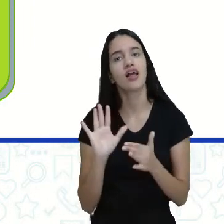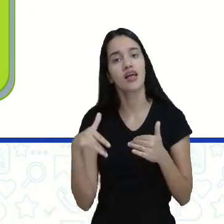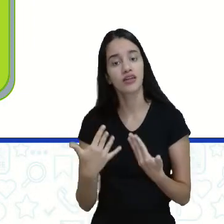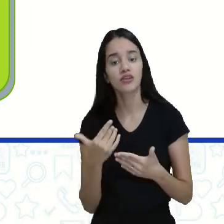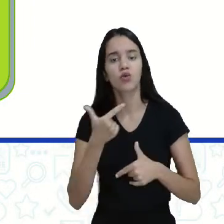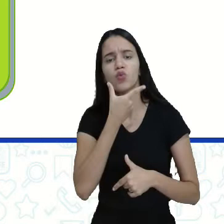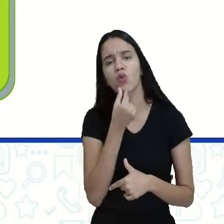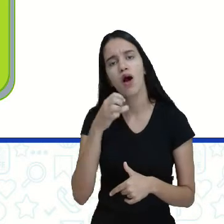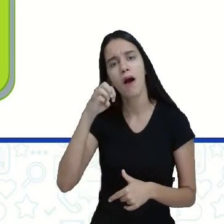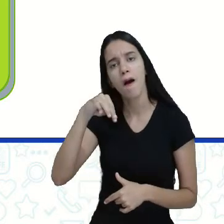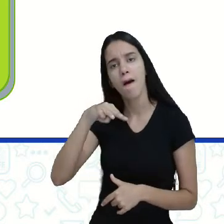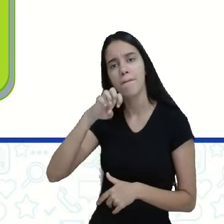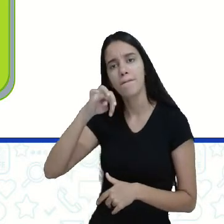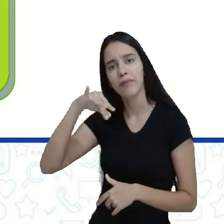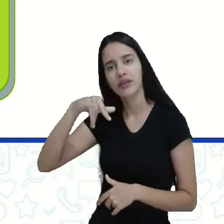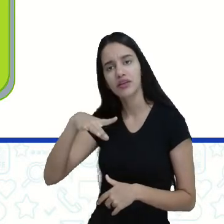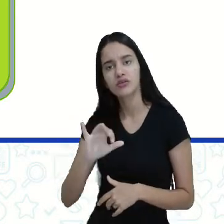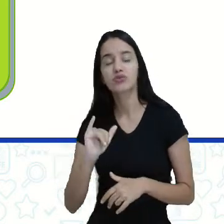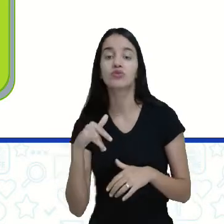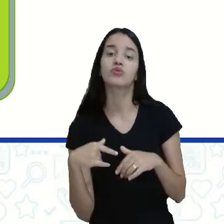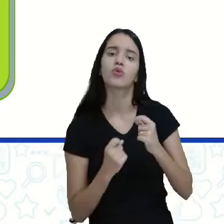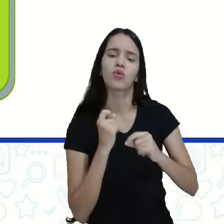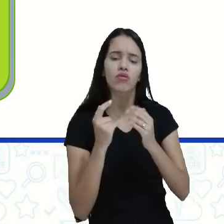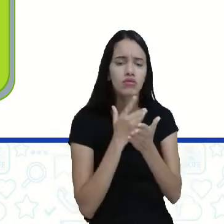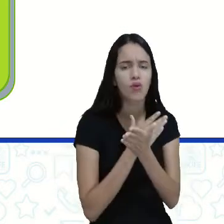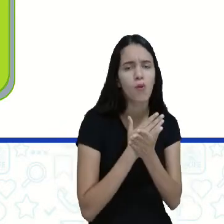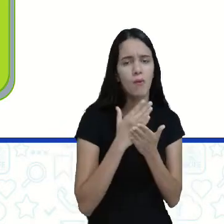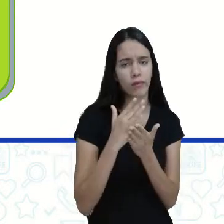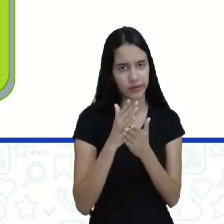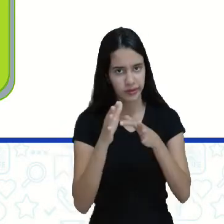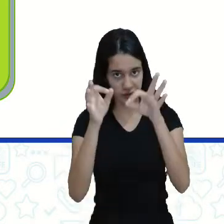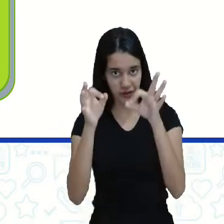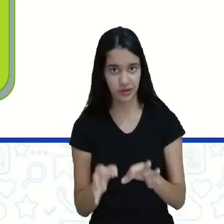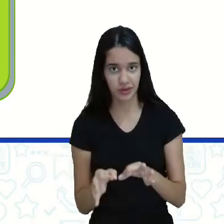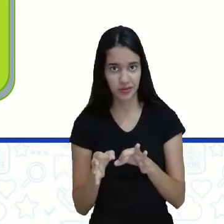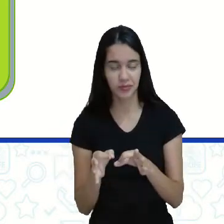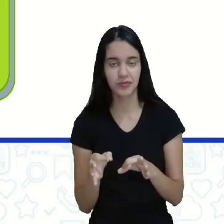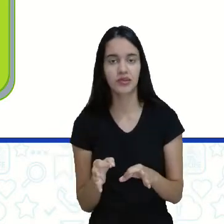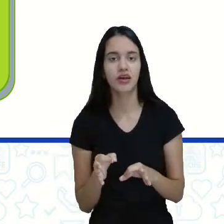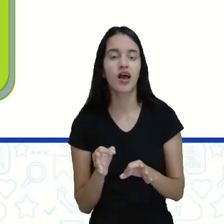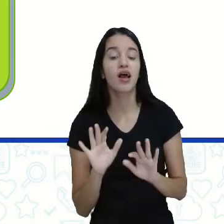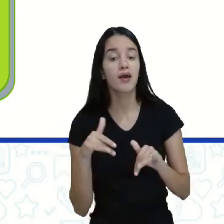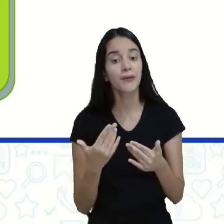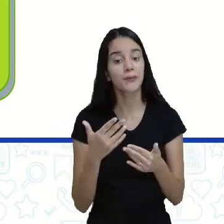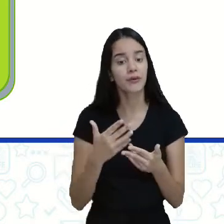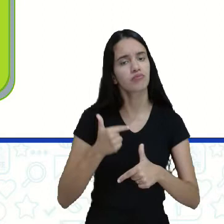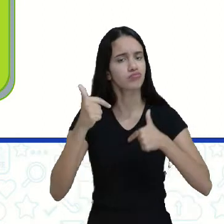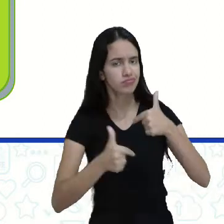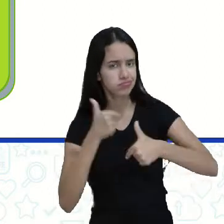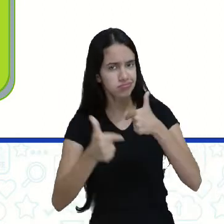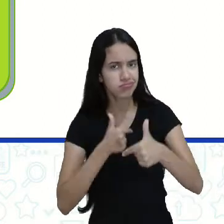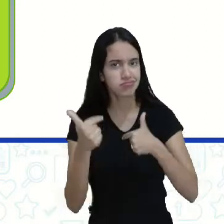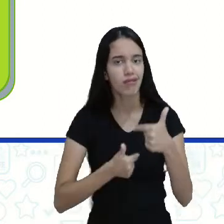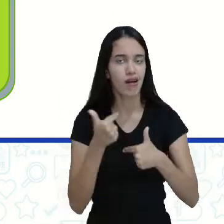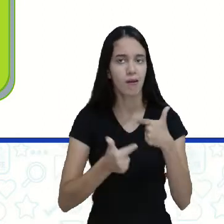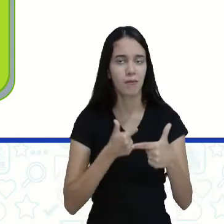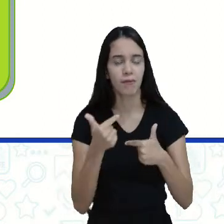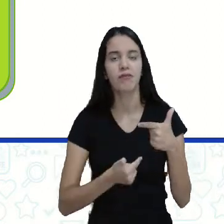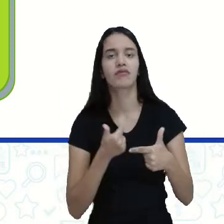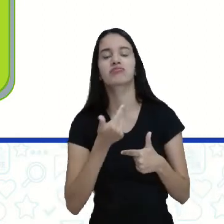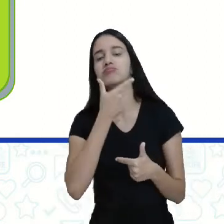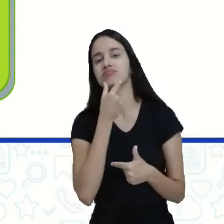Mendel foram essenciais aí nesse início, tá certo? Que, por conta desses trabalhos, desse trabalho de Mendel,